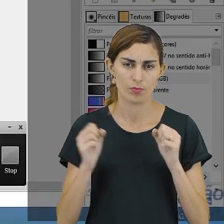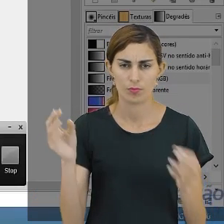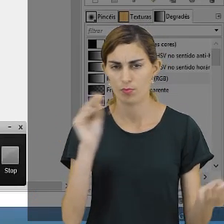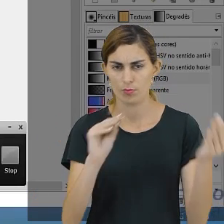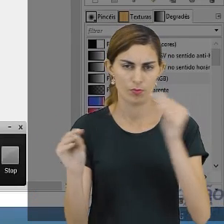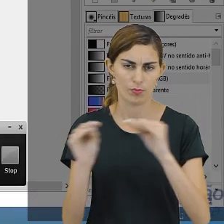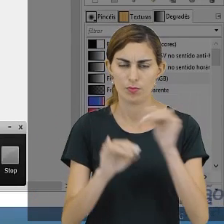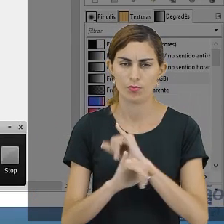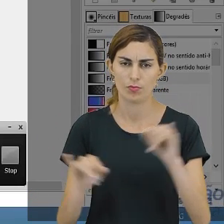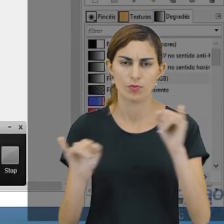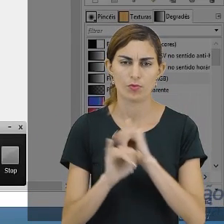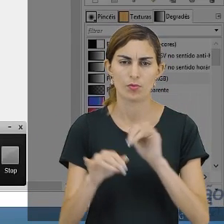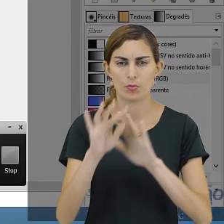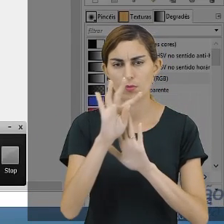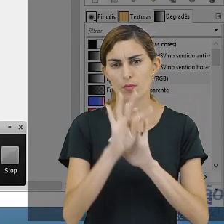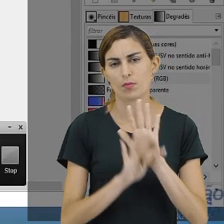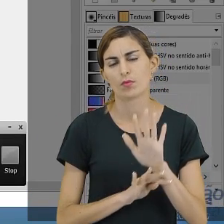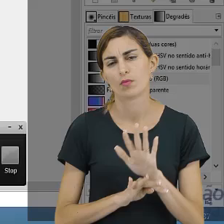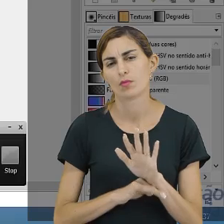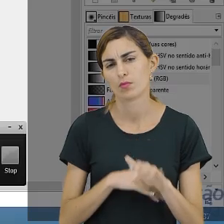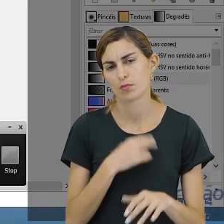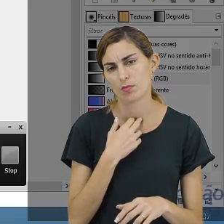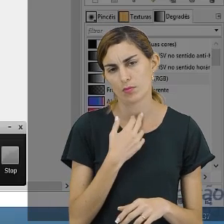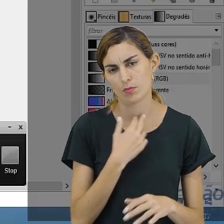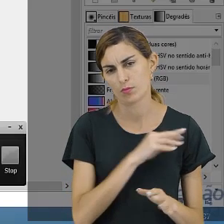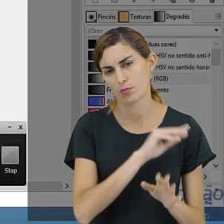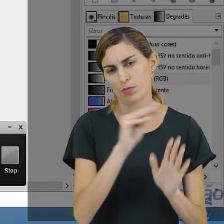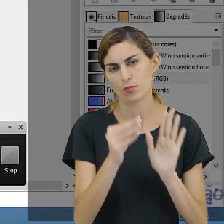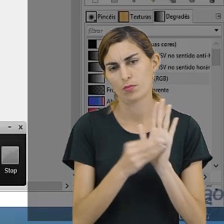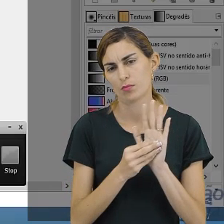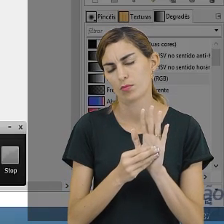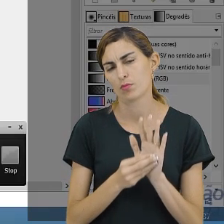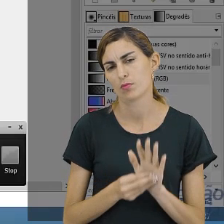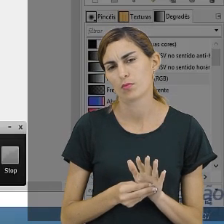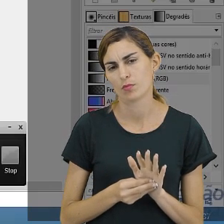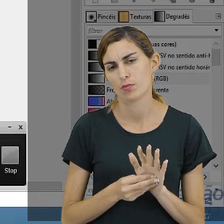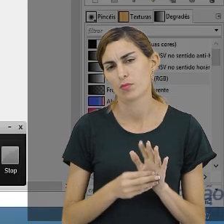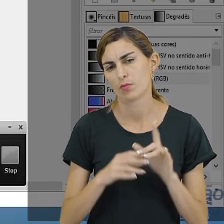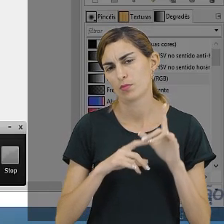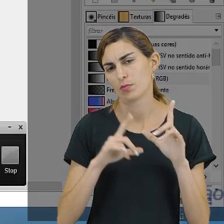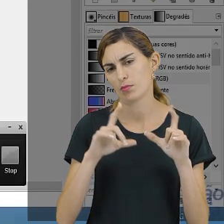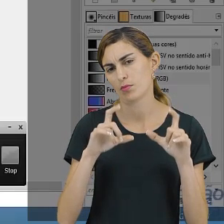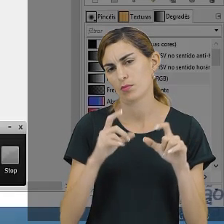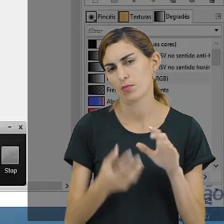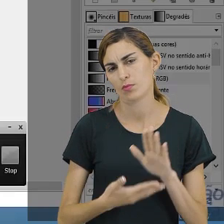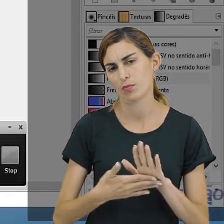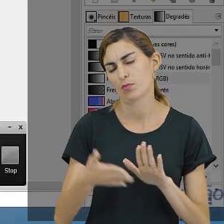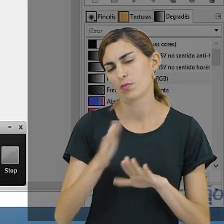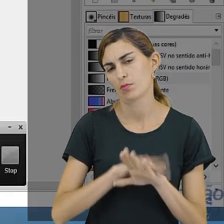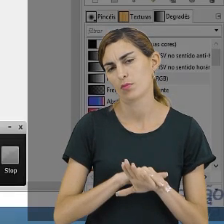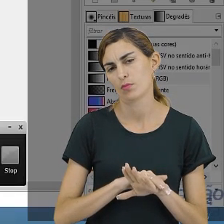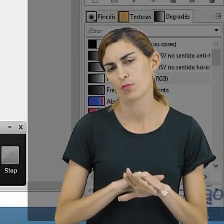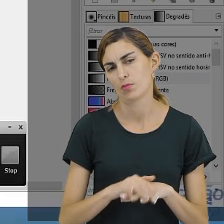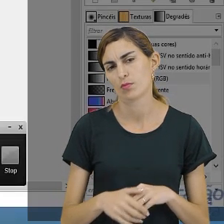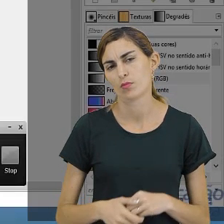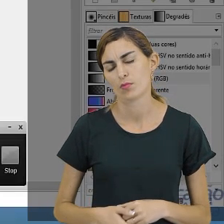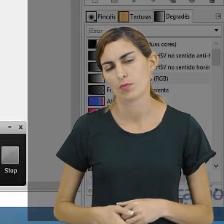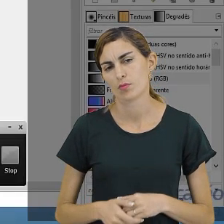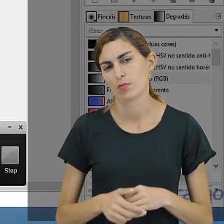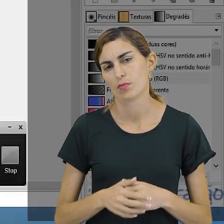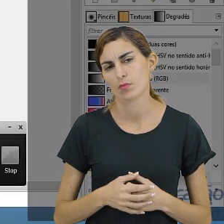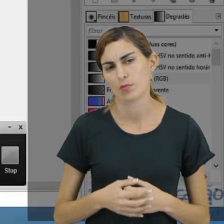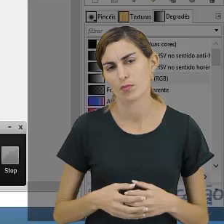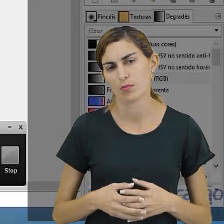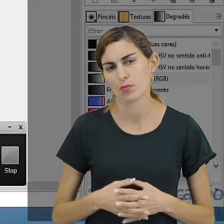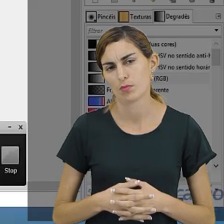podemos adicionar aqui as nossas informações de texto. Então eu posso colocar aqui, por exemplo, a nossa câmera aqui. Se você quiser fazer uma composição